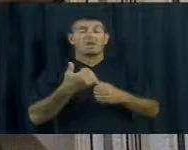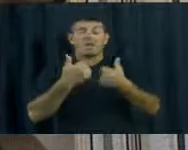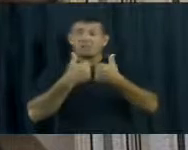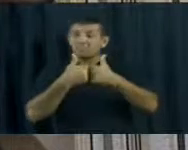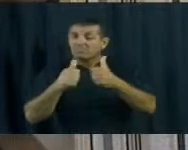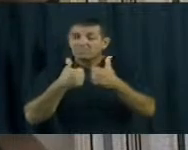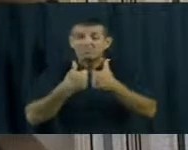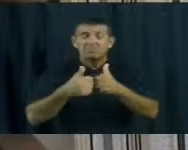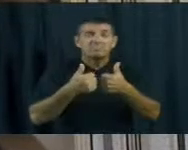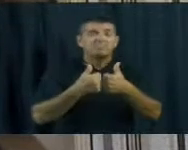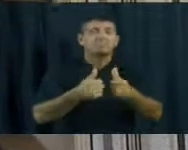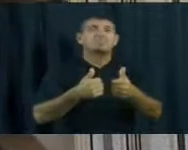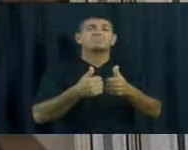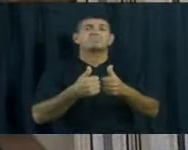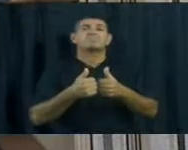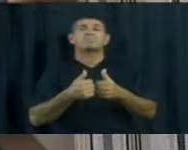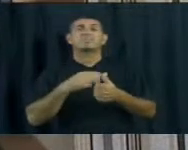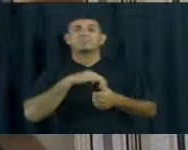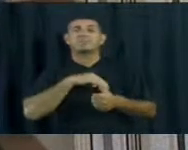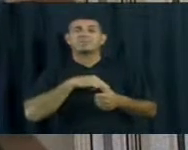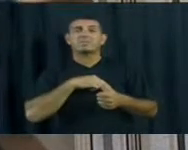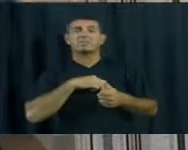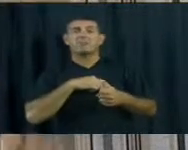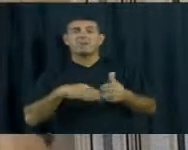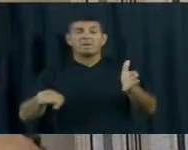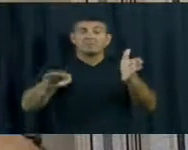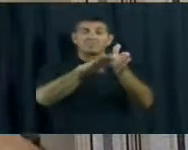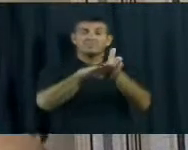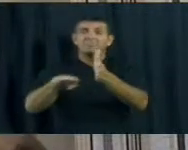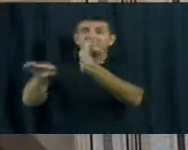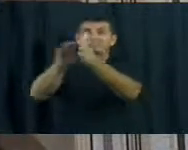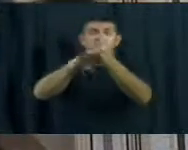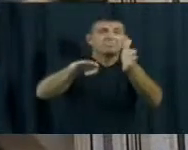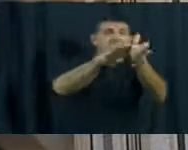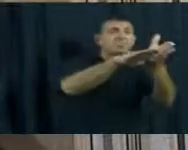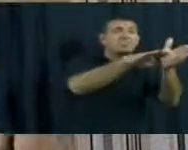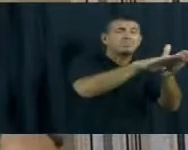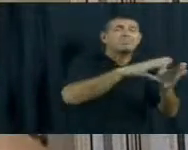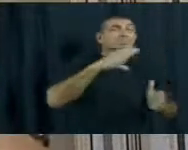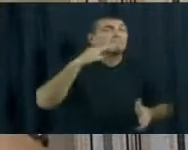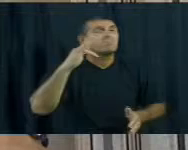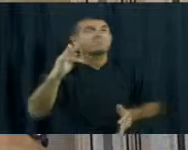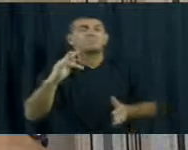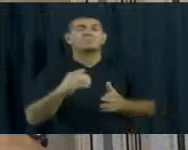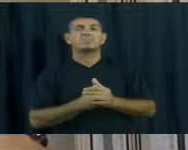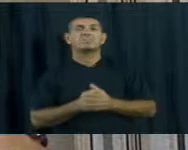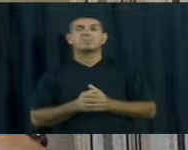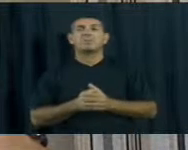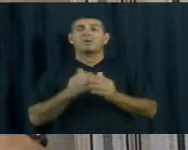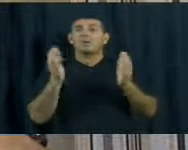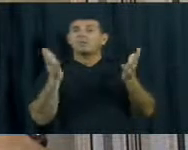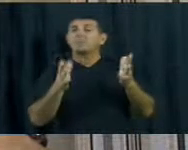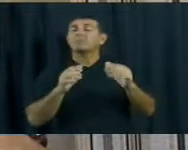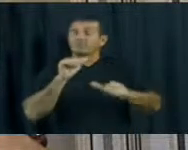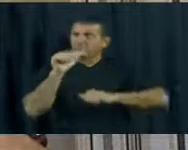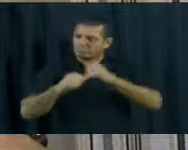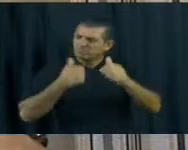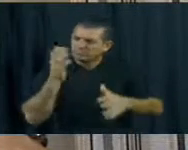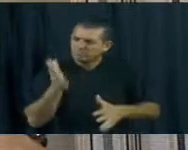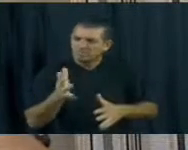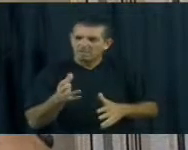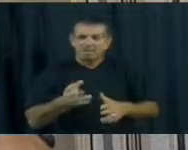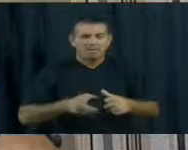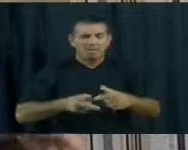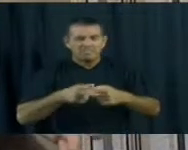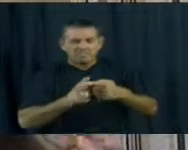tendo arrecadação de estacionamento no município, né, cobrança de estacionamento. Então, hoje nós já temos